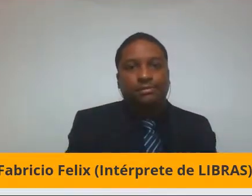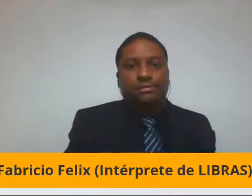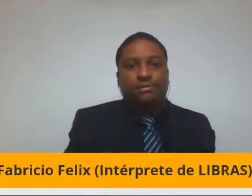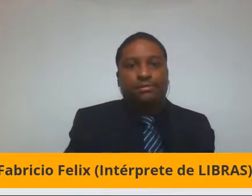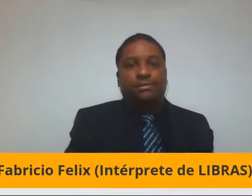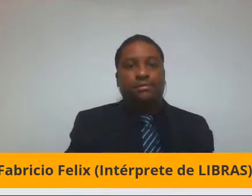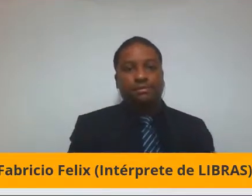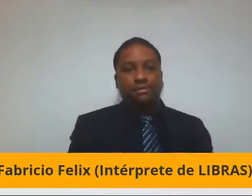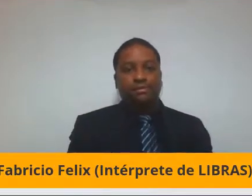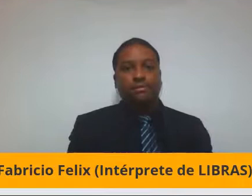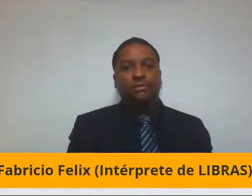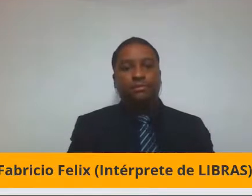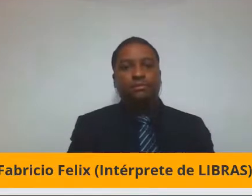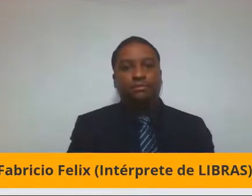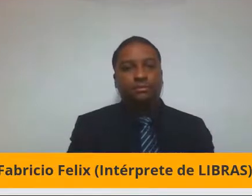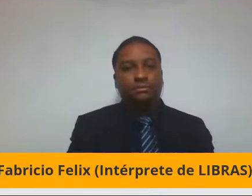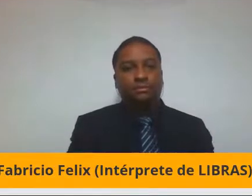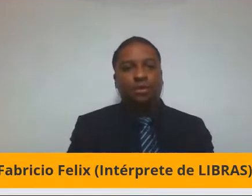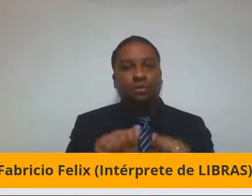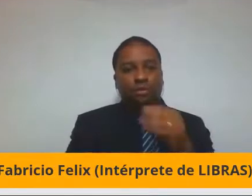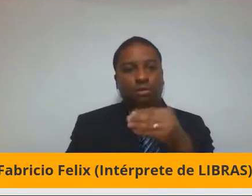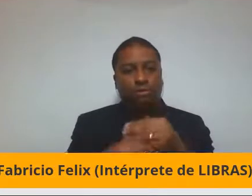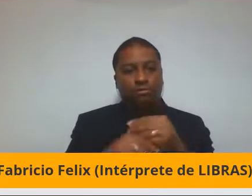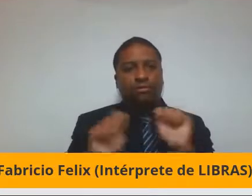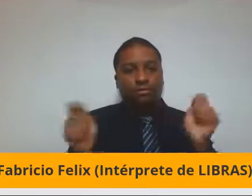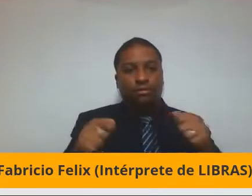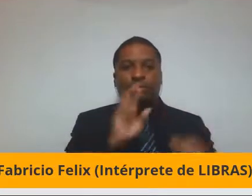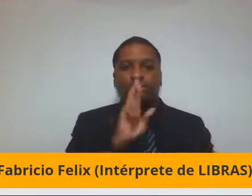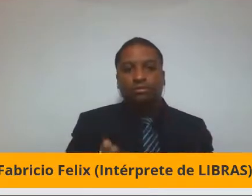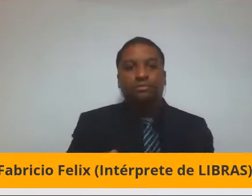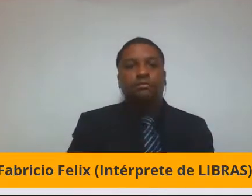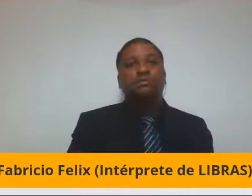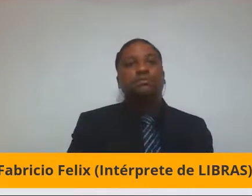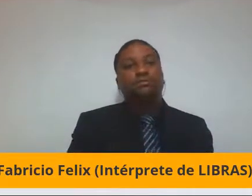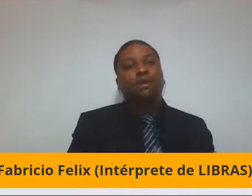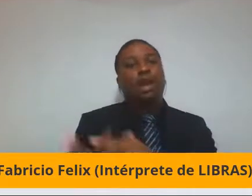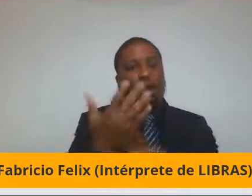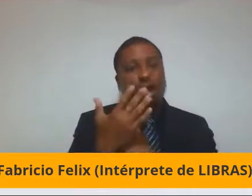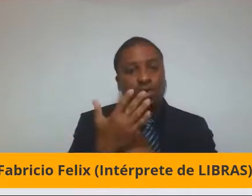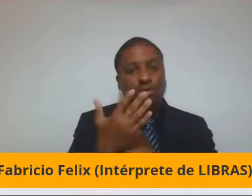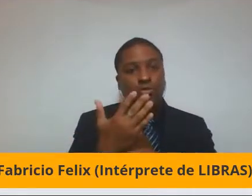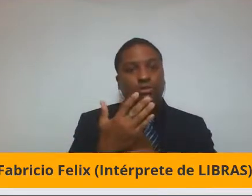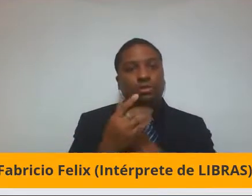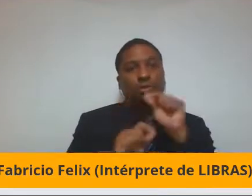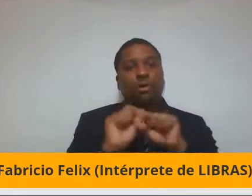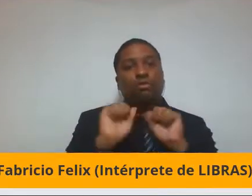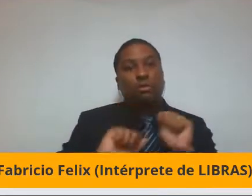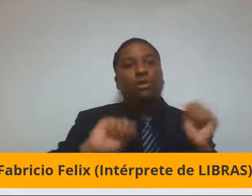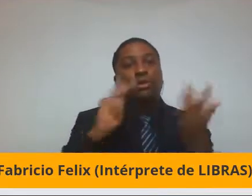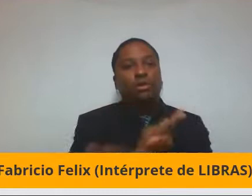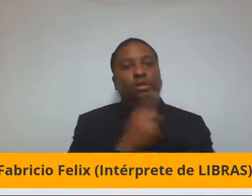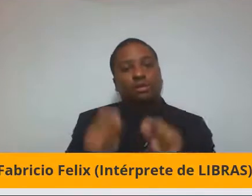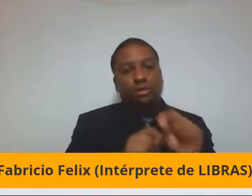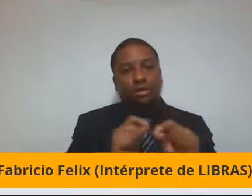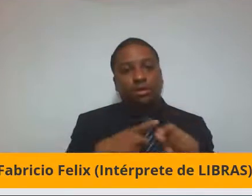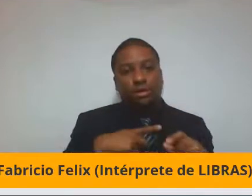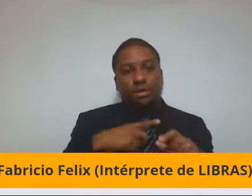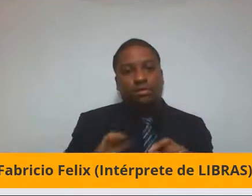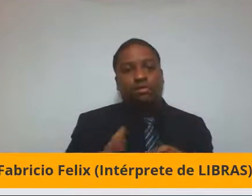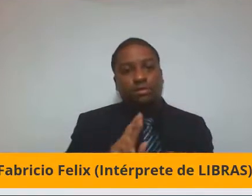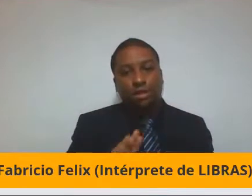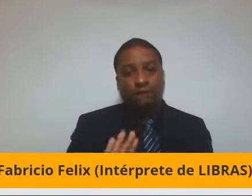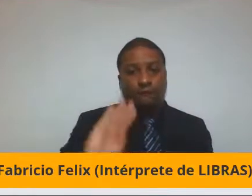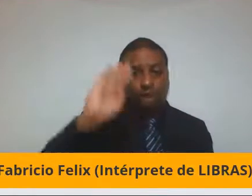então, ajuda sim. Dá para responder. Ajuda sim, né? Porque, assim, o que pode acontecer é você ter um resultado falso